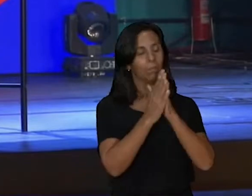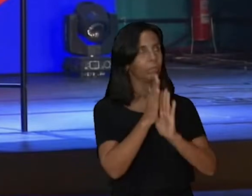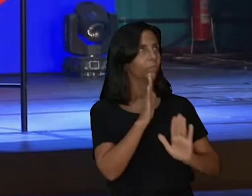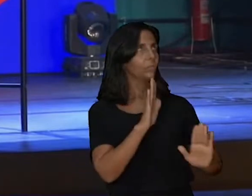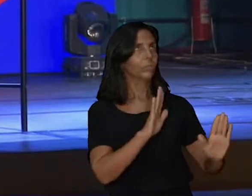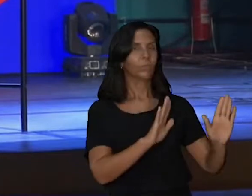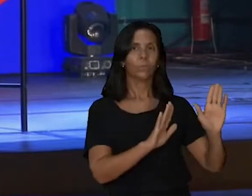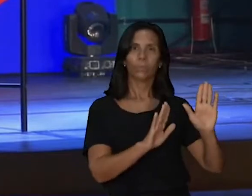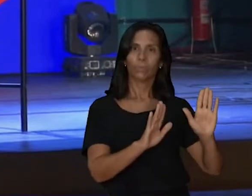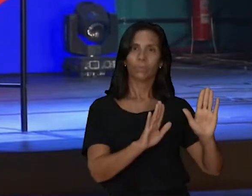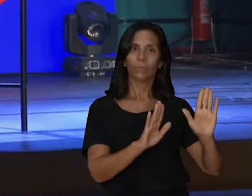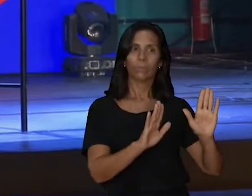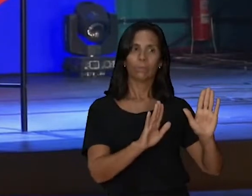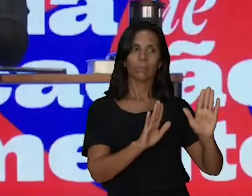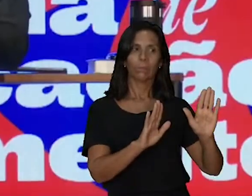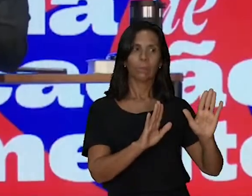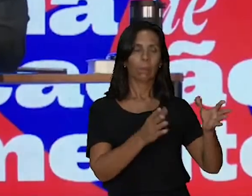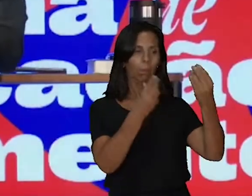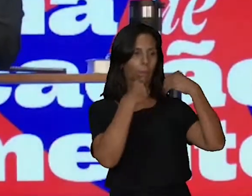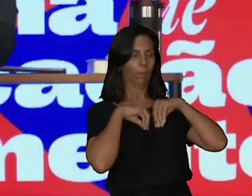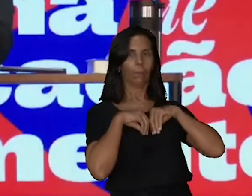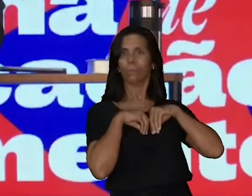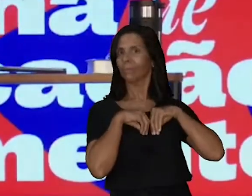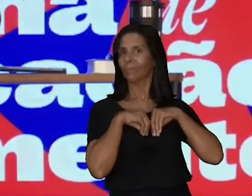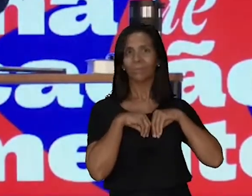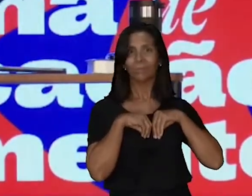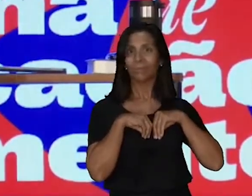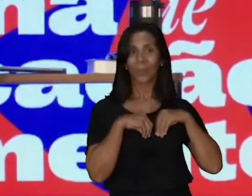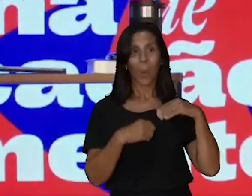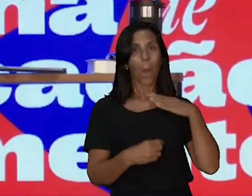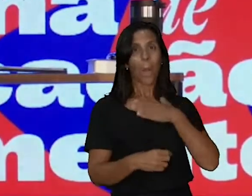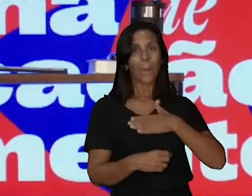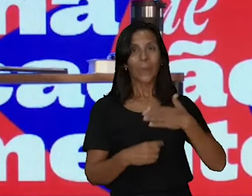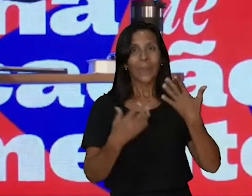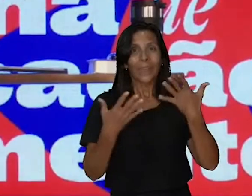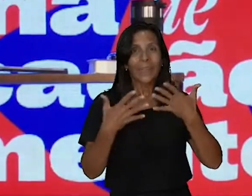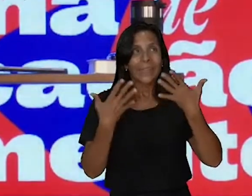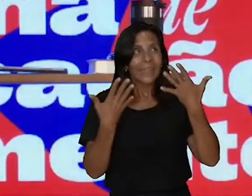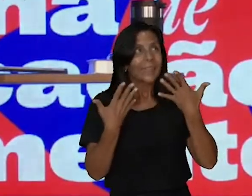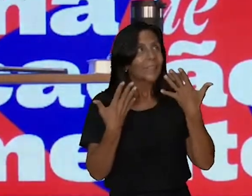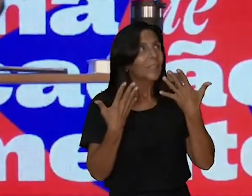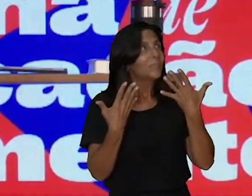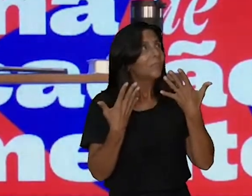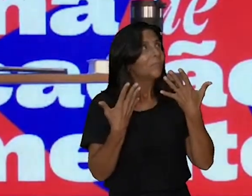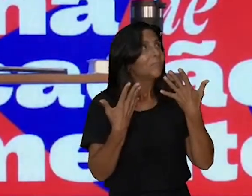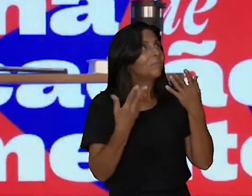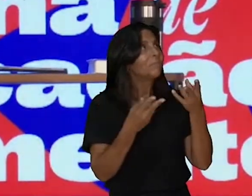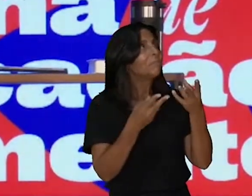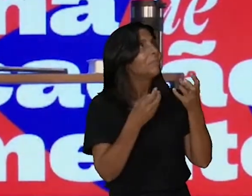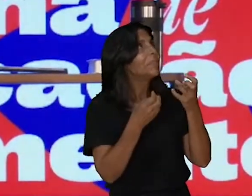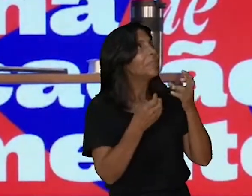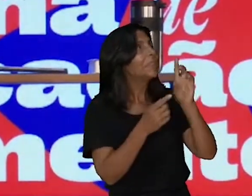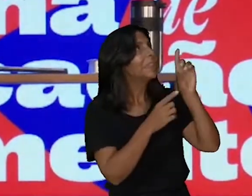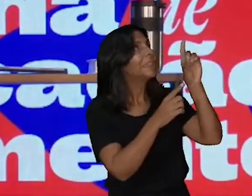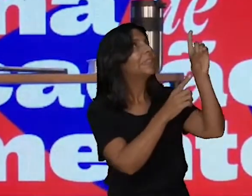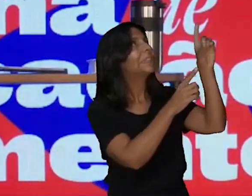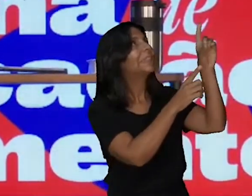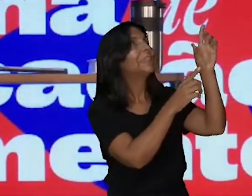que volta para nós, mas o prazer da alegria de Deus inunda o nosso coração.